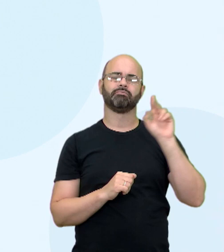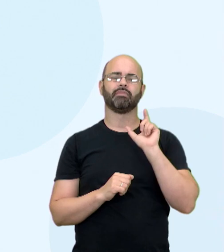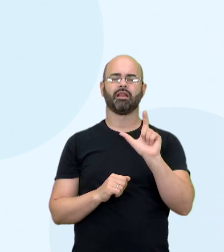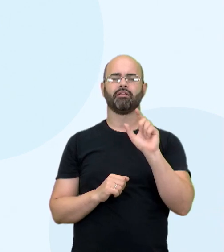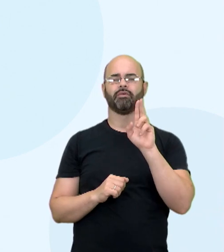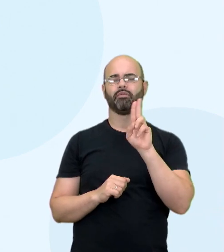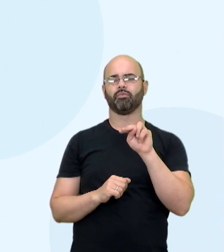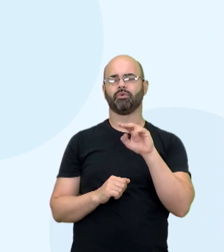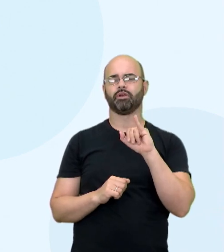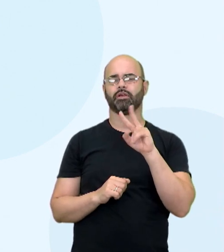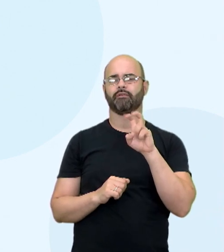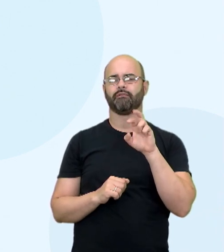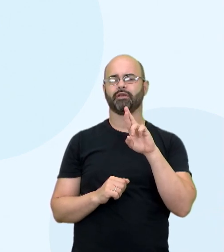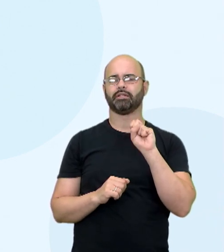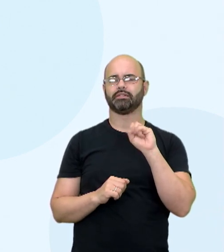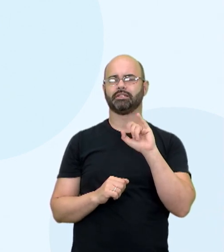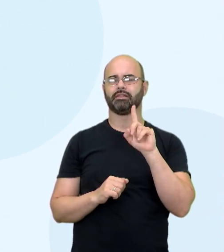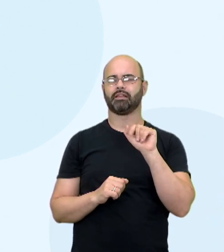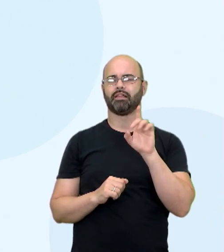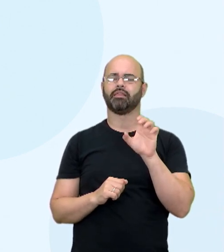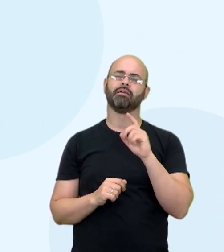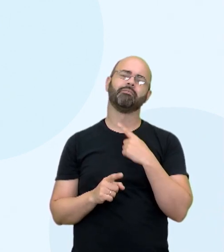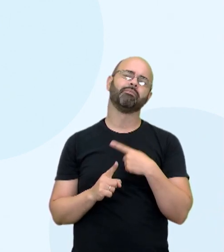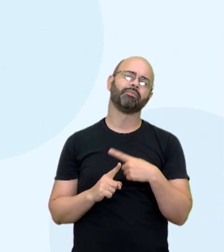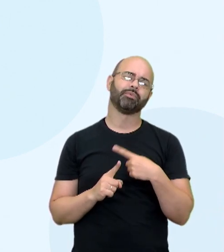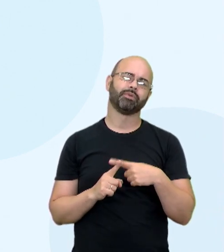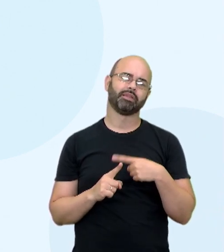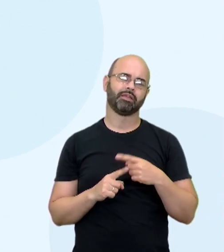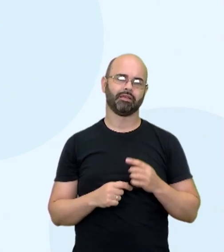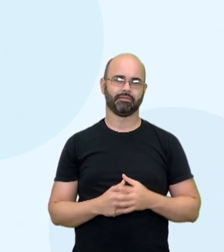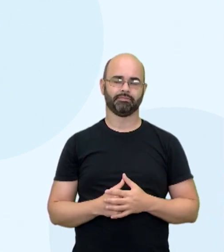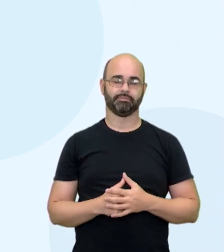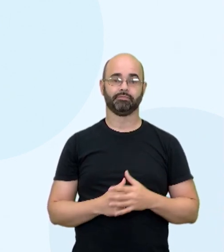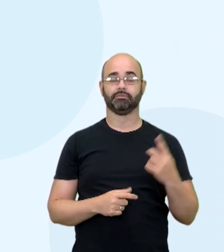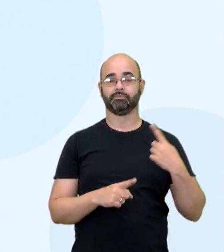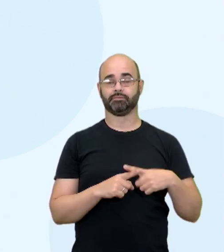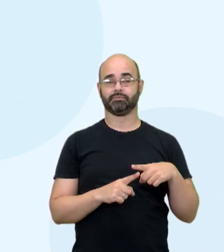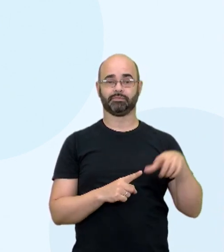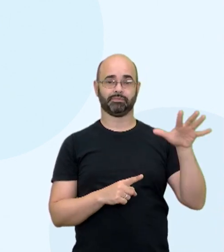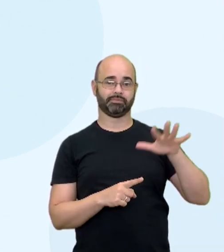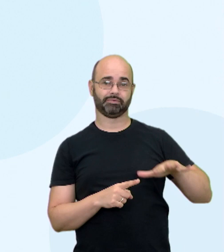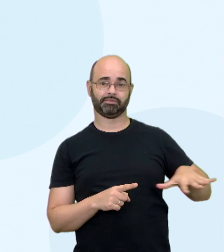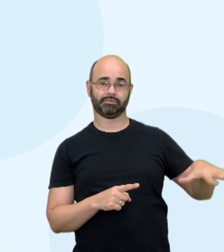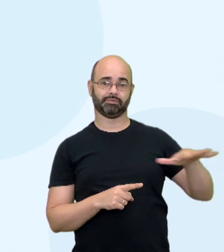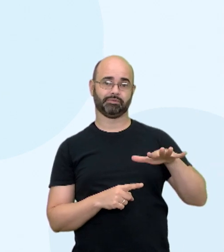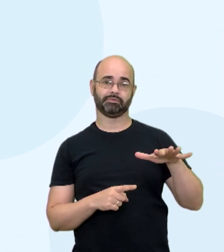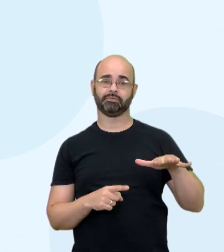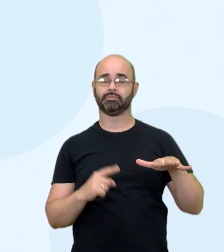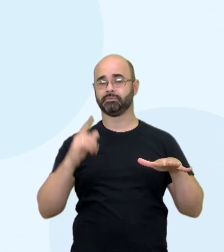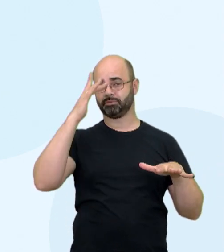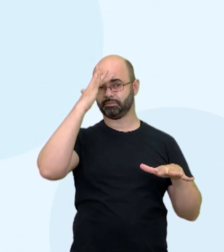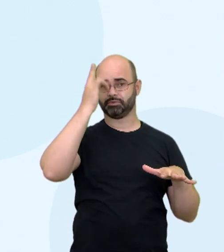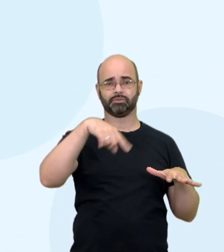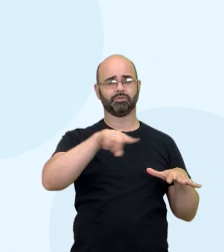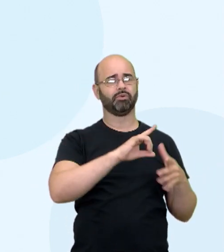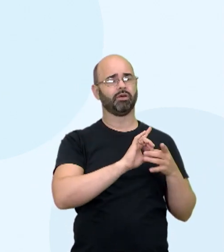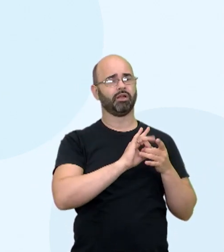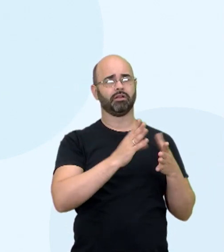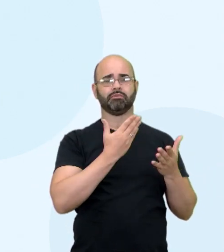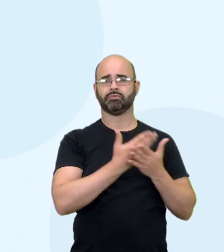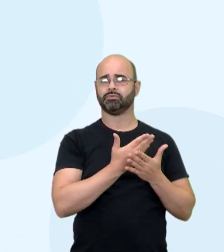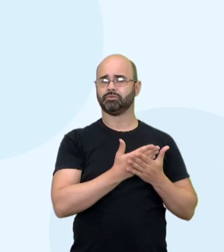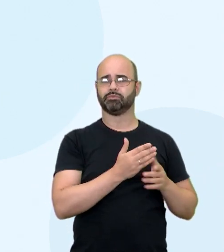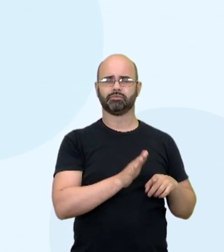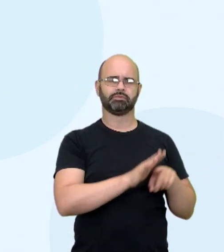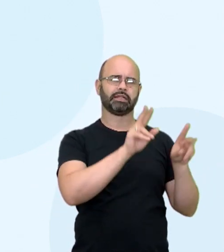se chamam assim até hoje? Porque nesses espaços os indivíduos tinham liberdade para estudar